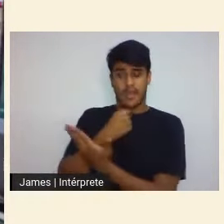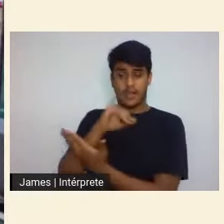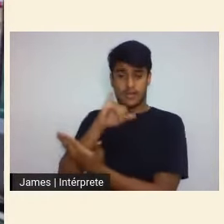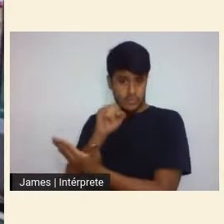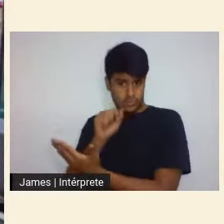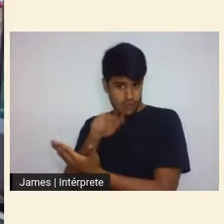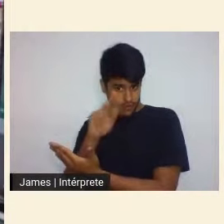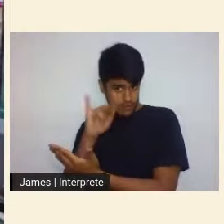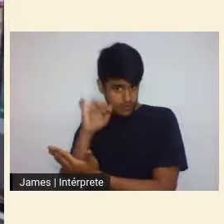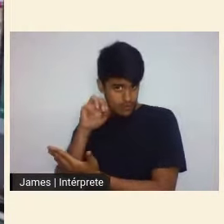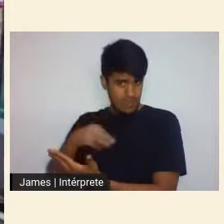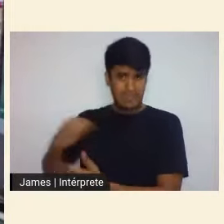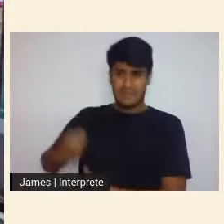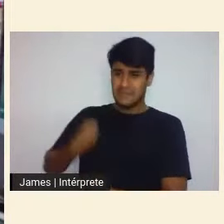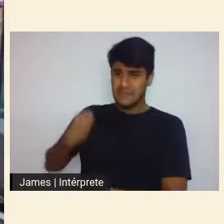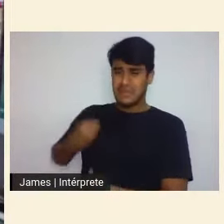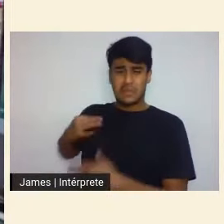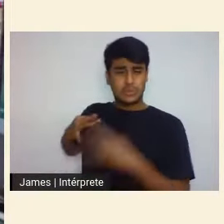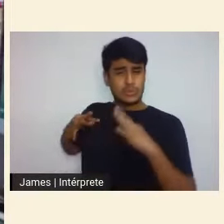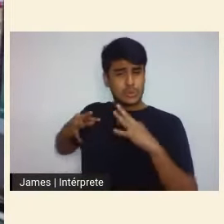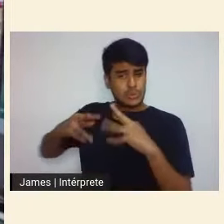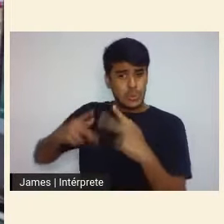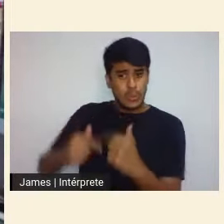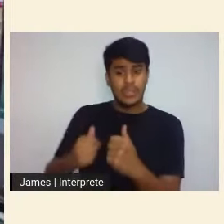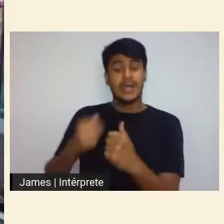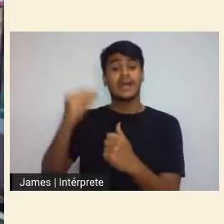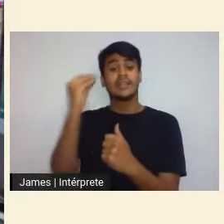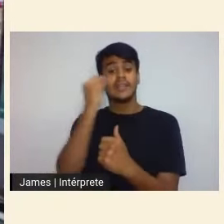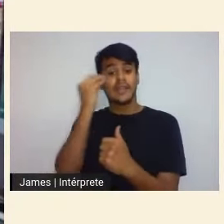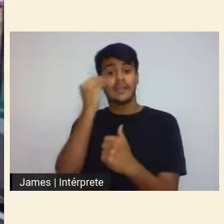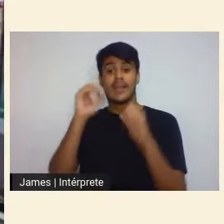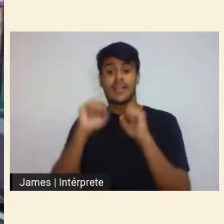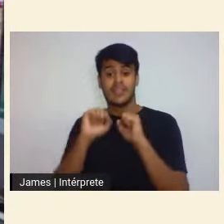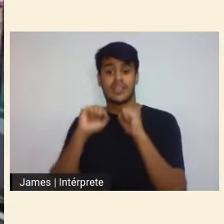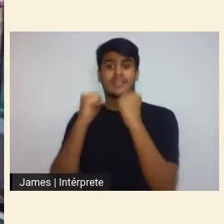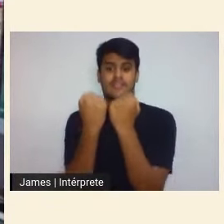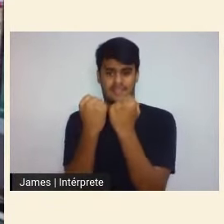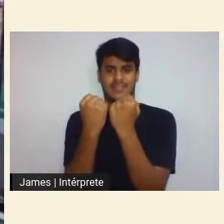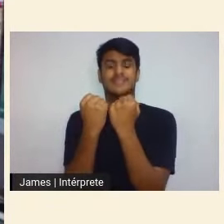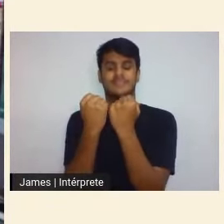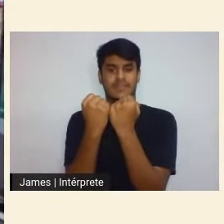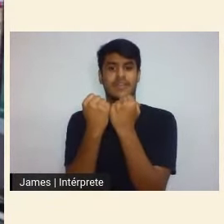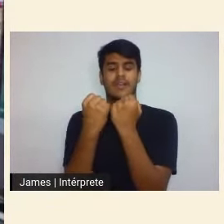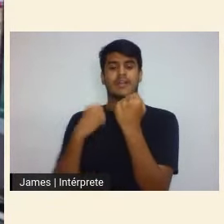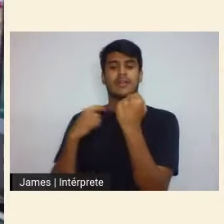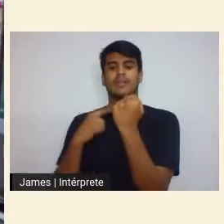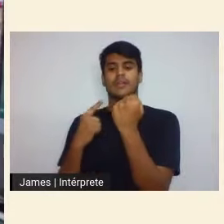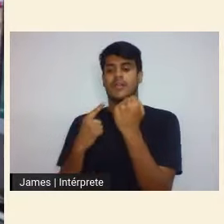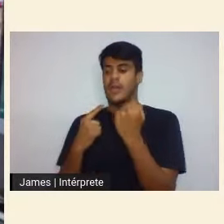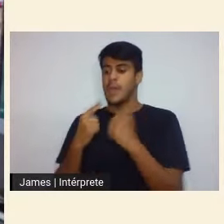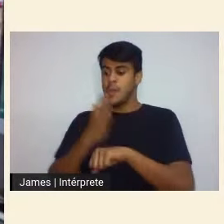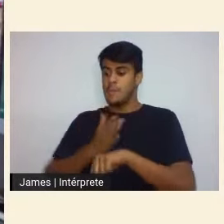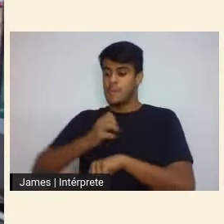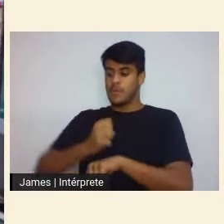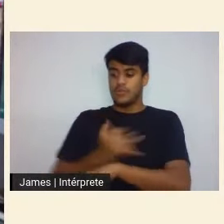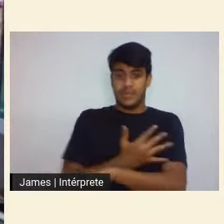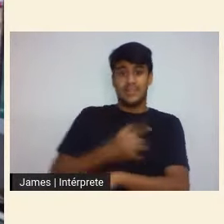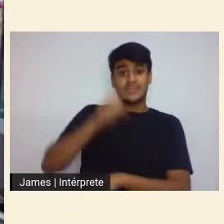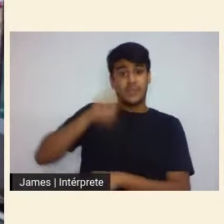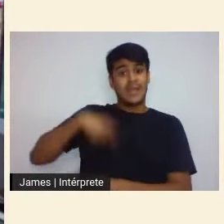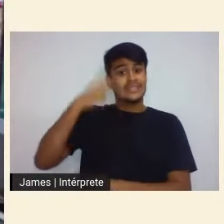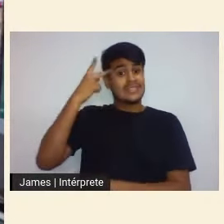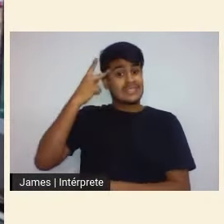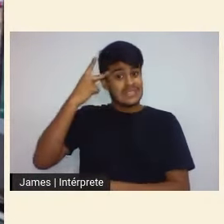sua vida a defender a centralidade da narrativa do modernismo paulista